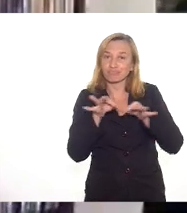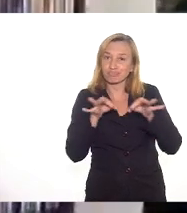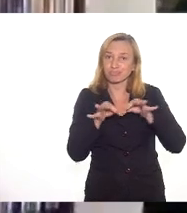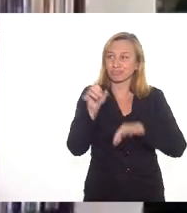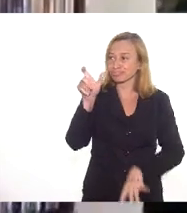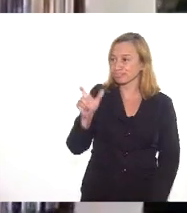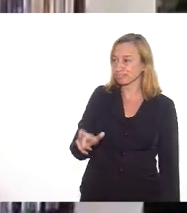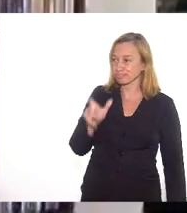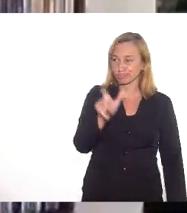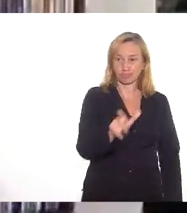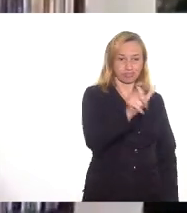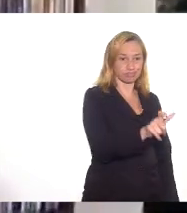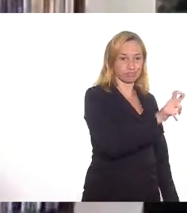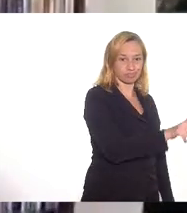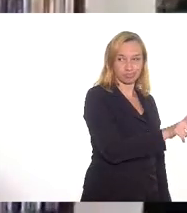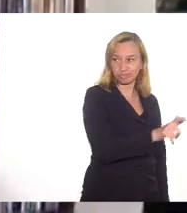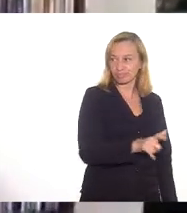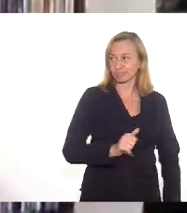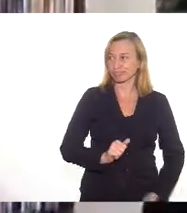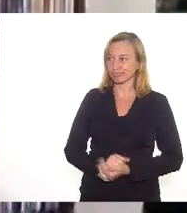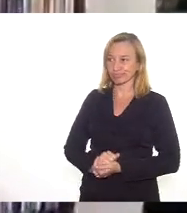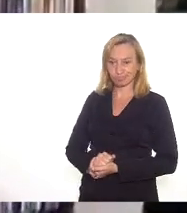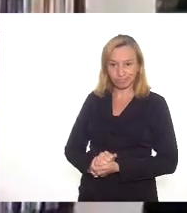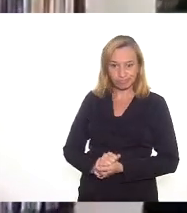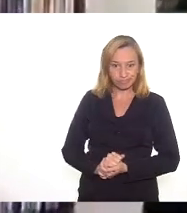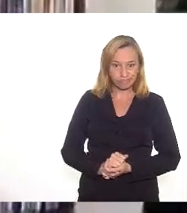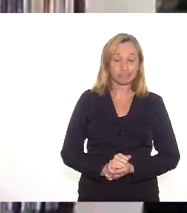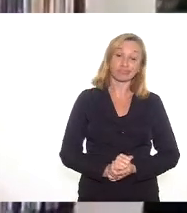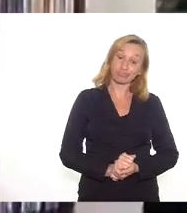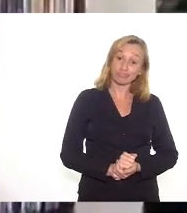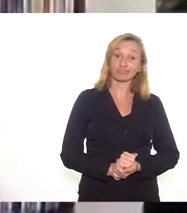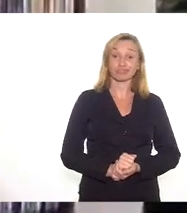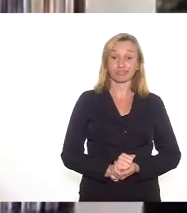pessoas na defesa